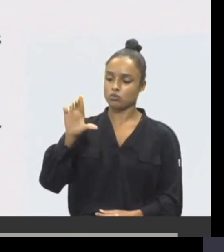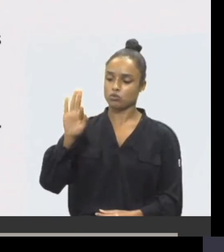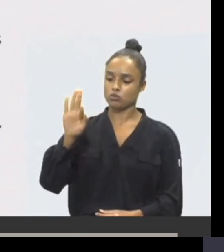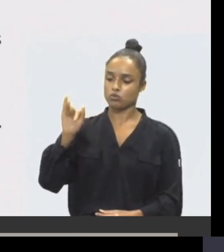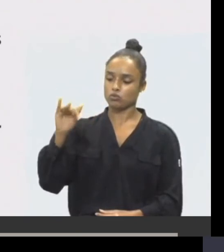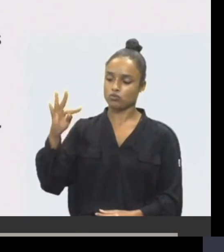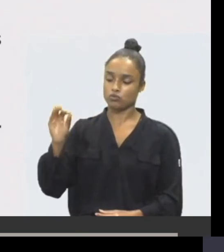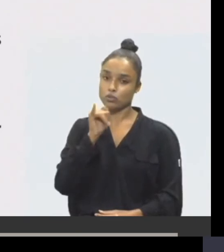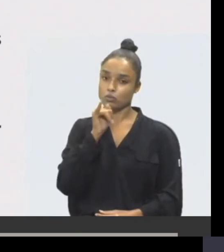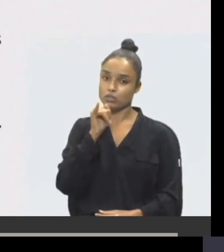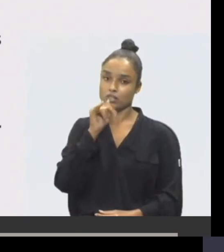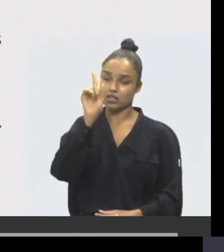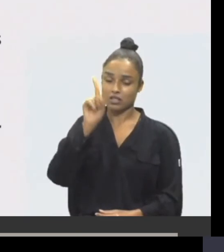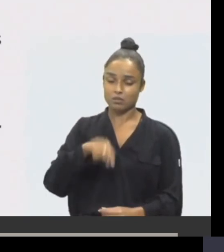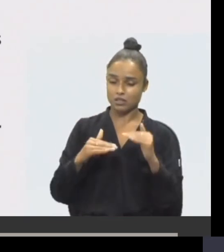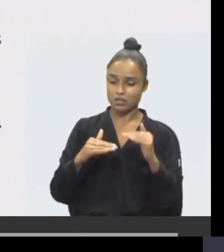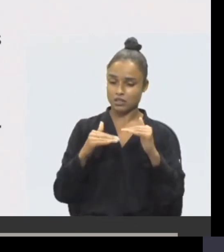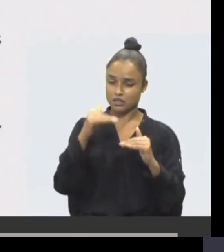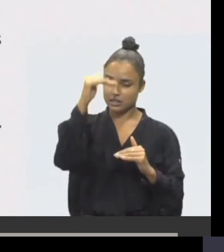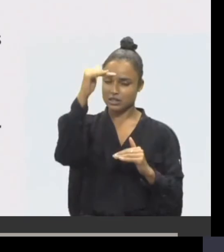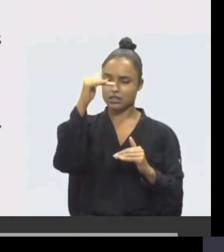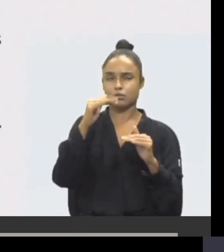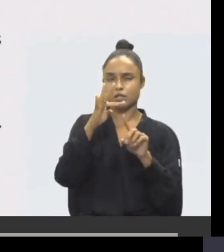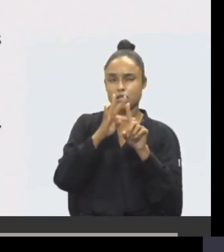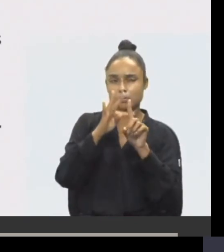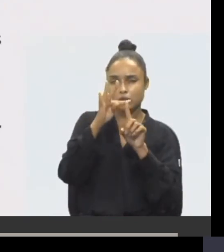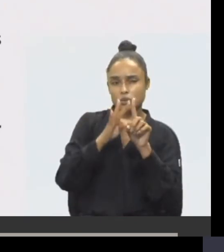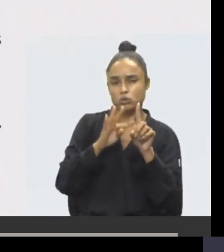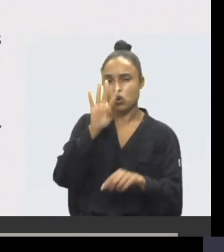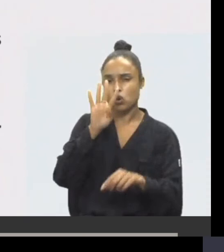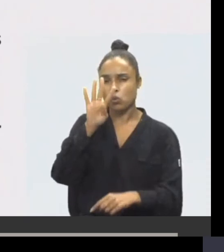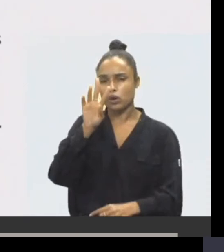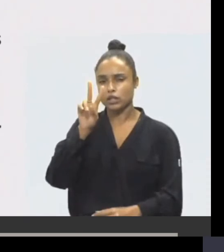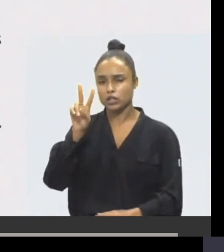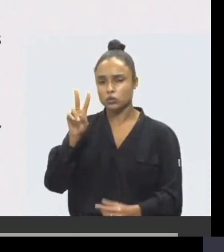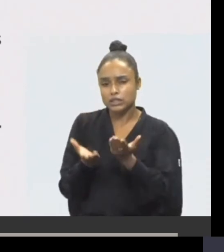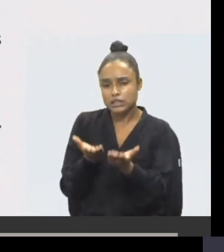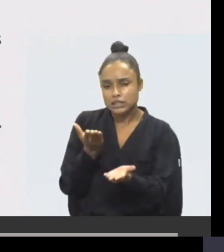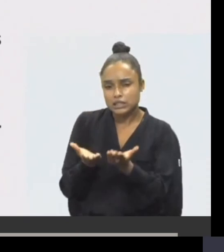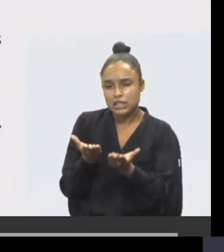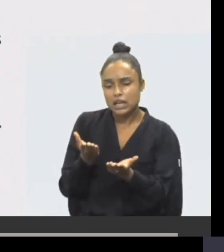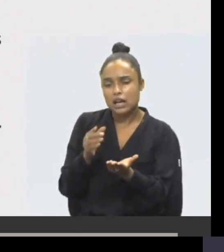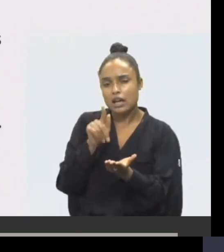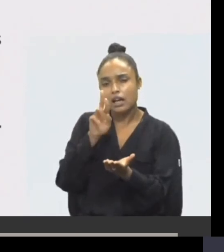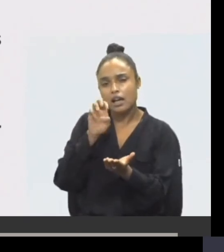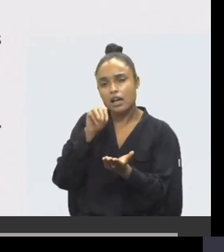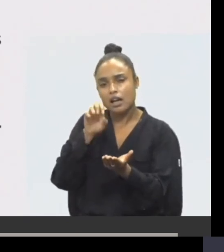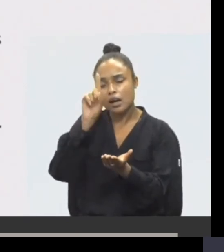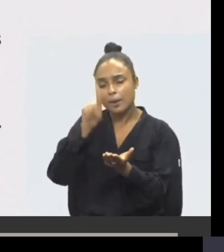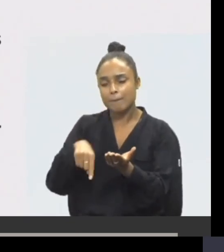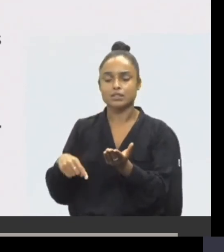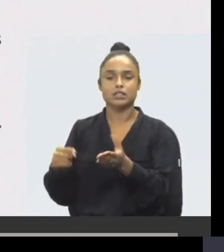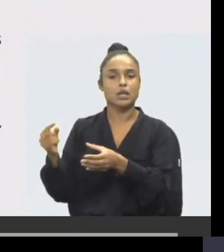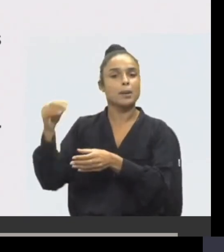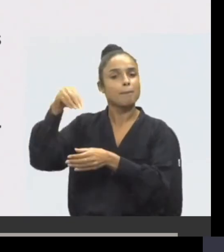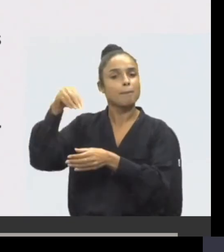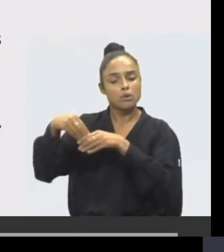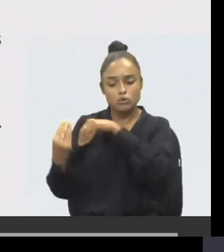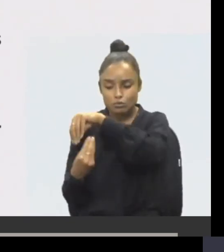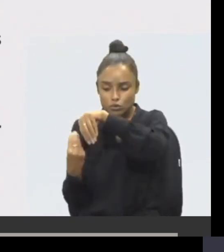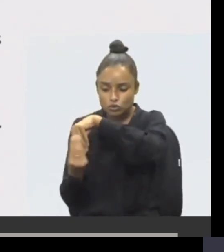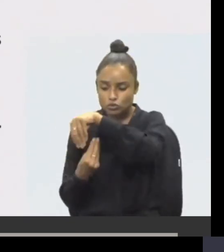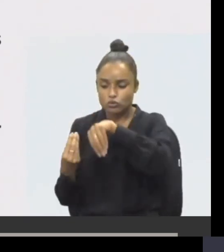em temperatura ambiente de 42 gramas em 100 ml de água destilada. Então se eu quiser preparar uma solução de